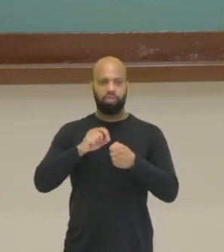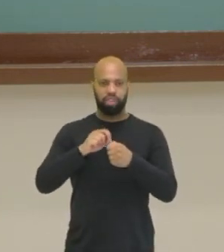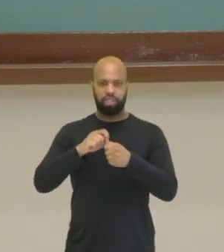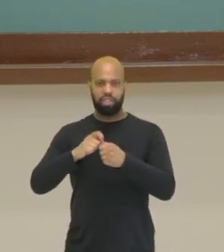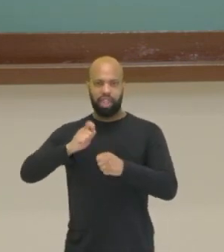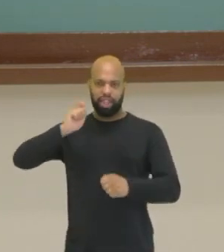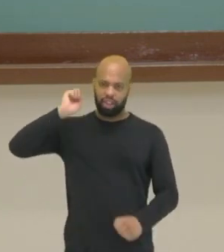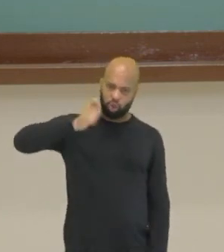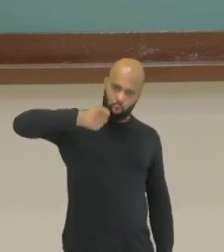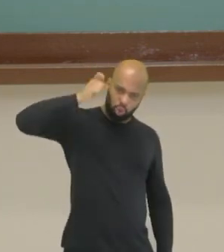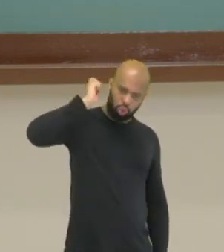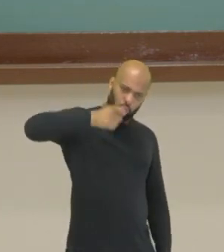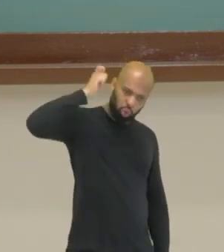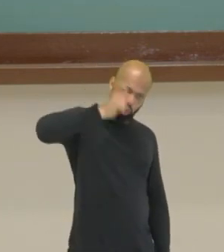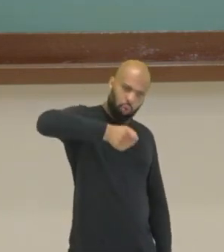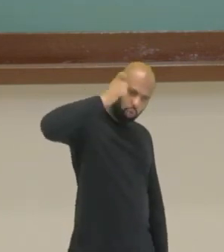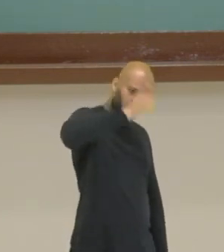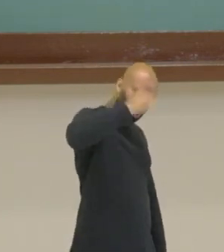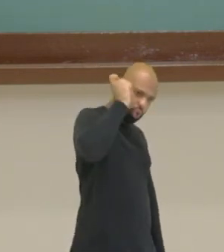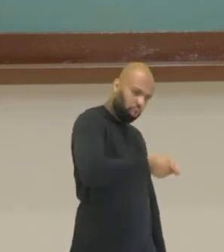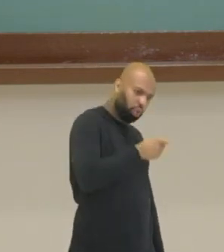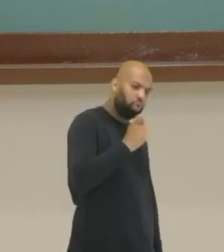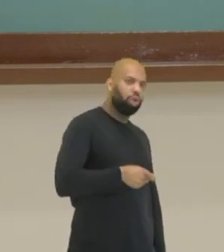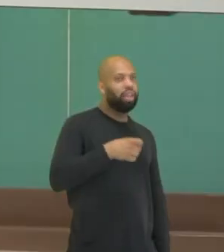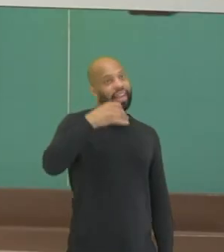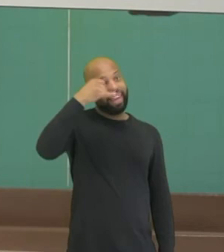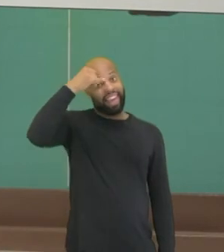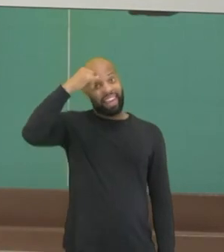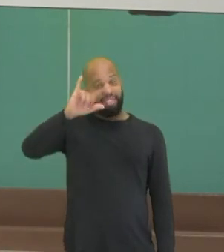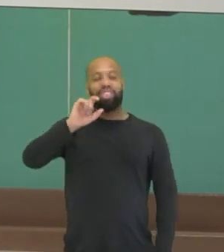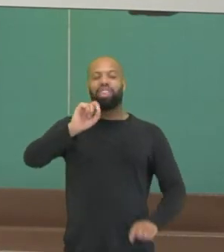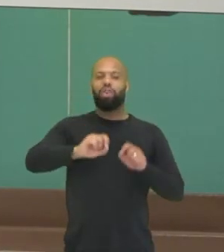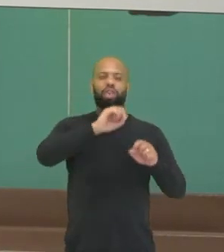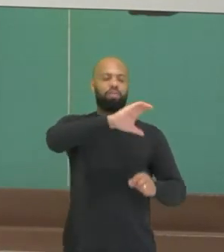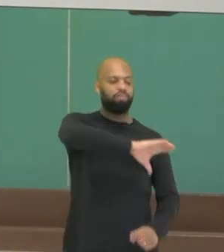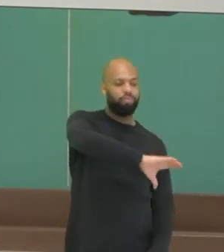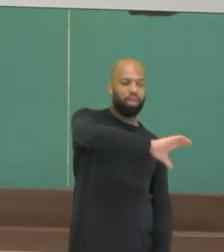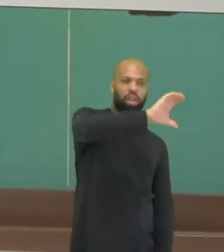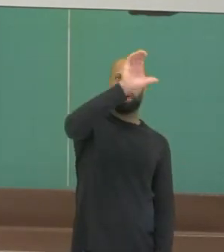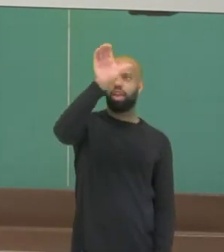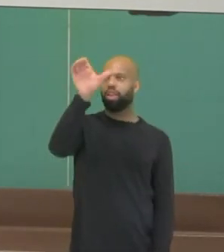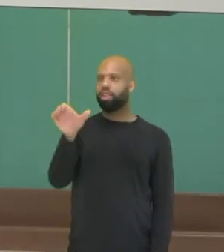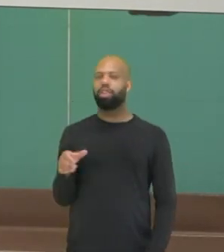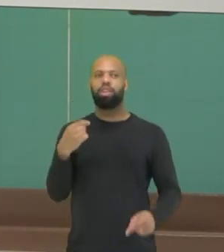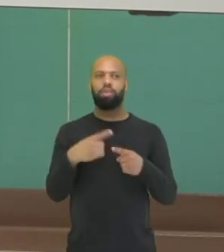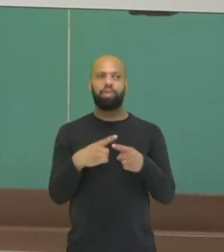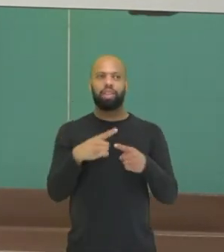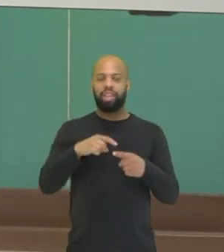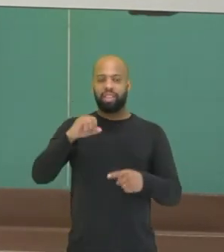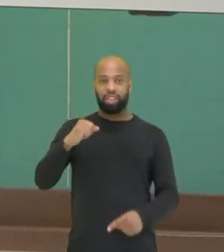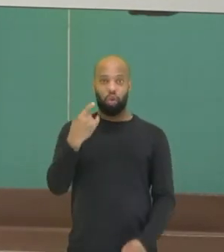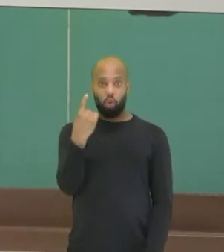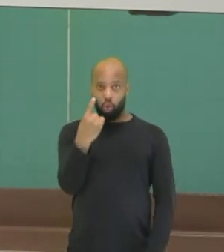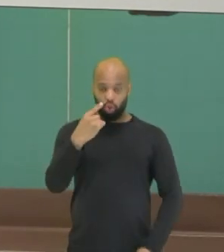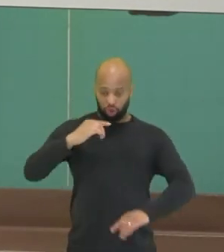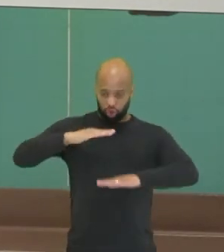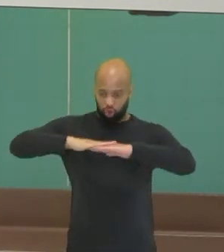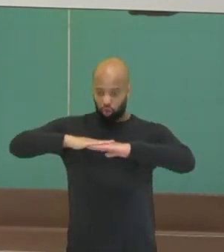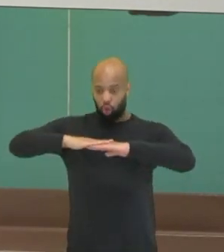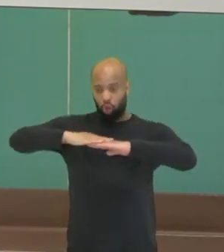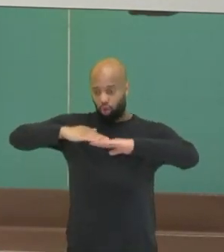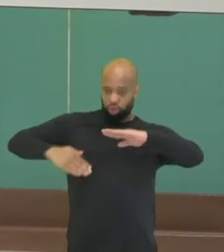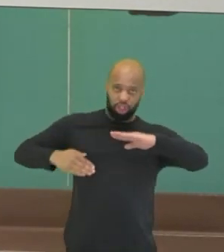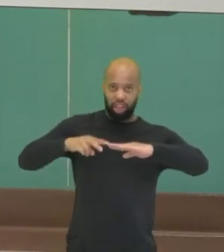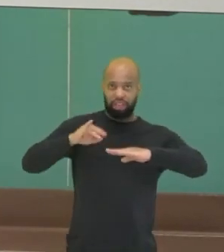banheiro, para que não atingisse o arco, porque ele não é que vai arrancar um tijolinho e vai derrubar tudo, mas vai mexer